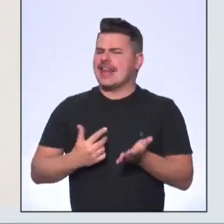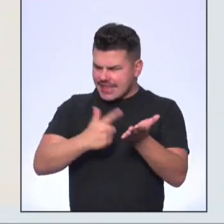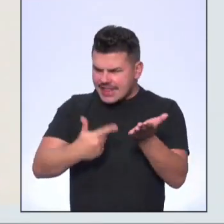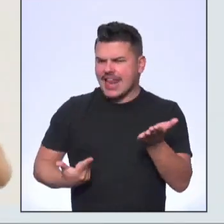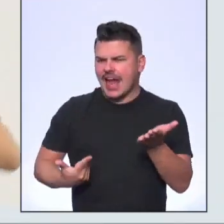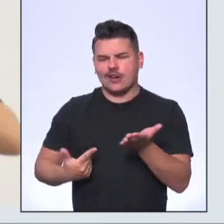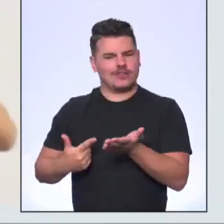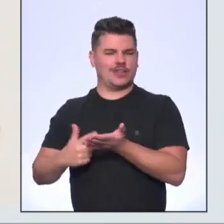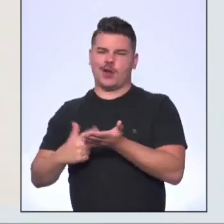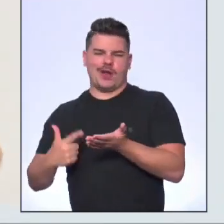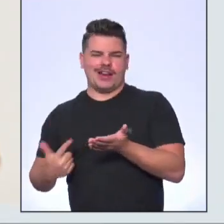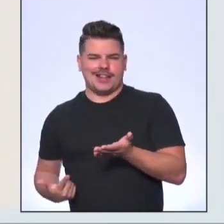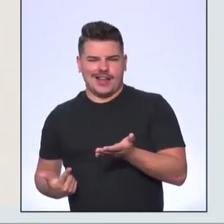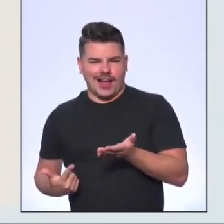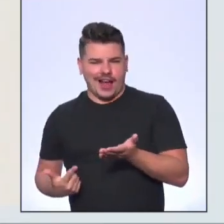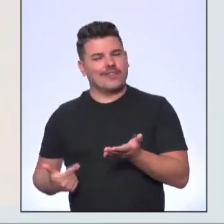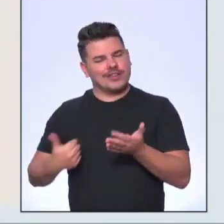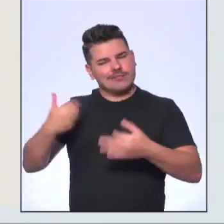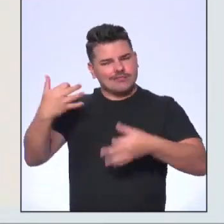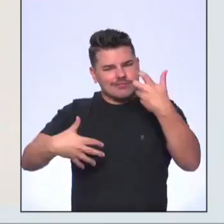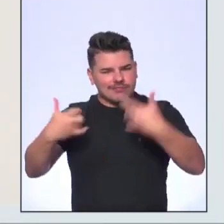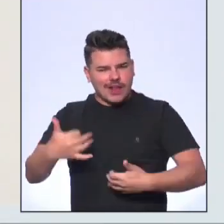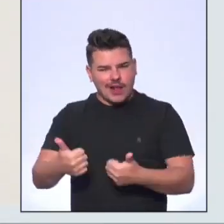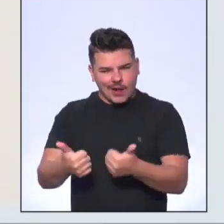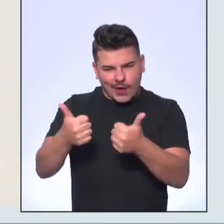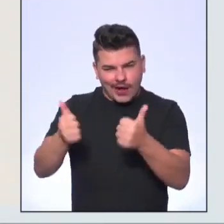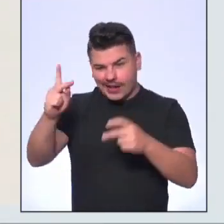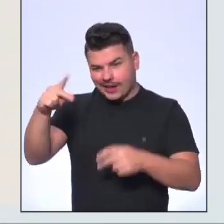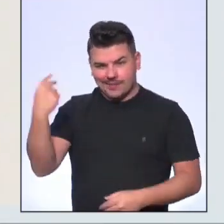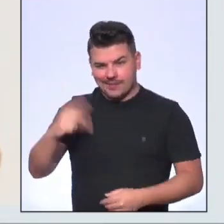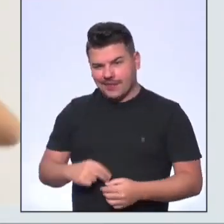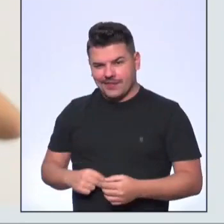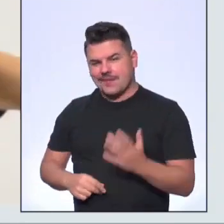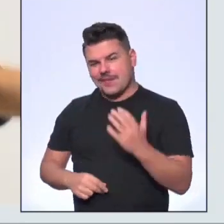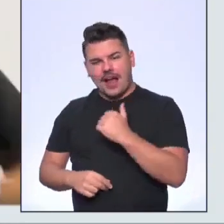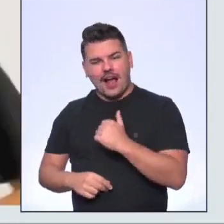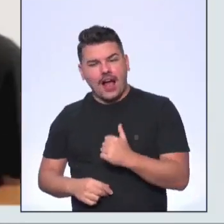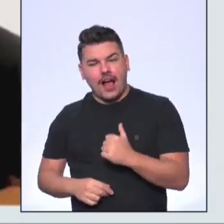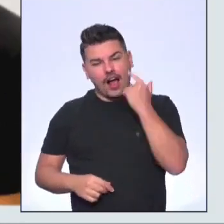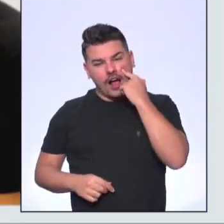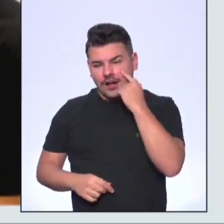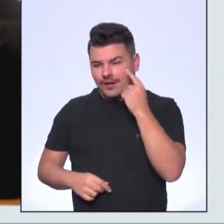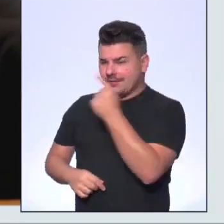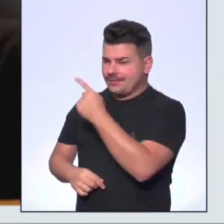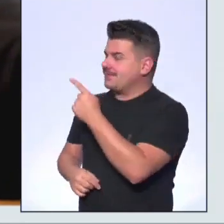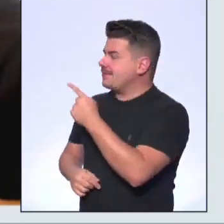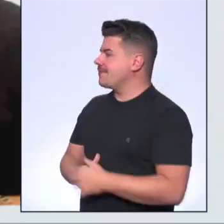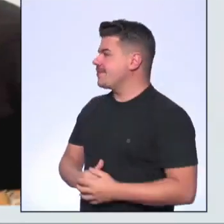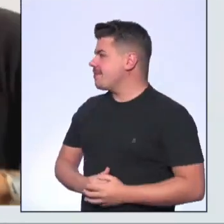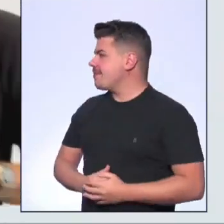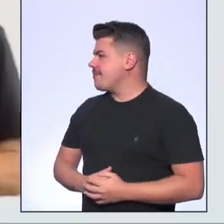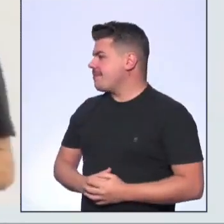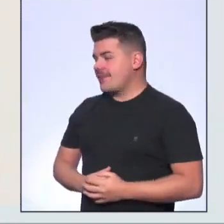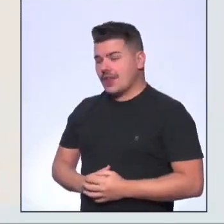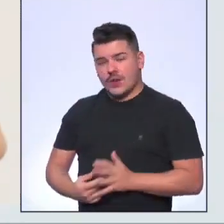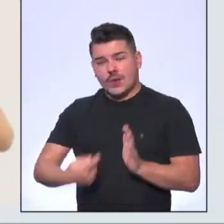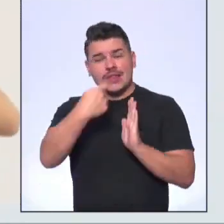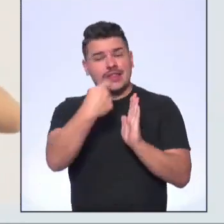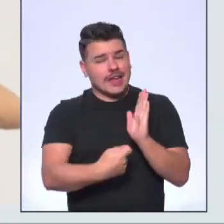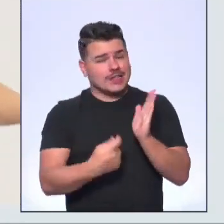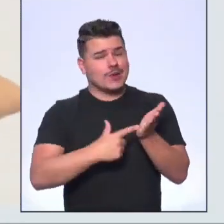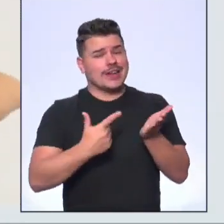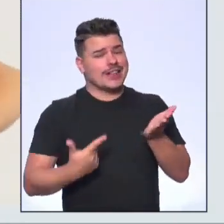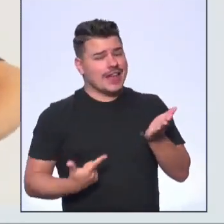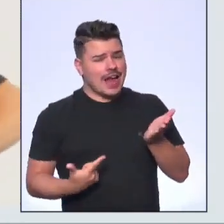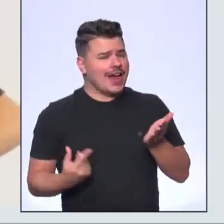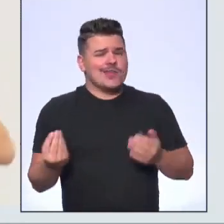não é literário e justificar o porquê. Beleza? Vamos lá. Primeira coisa, ó, o texto literário,